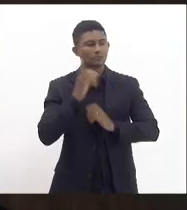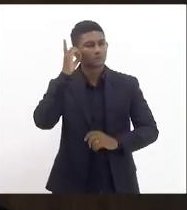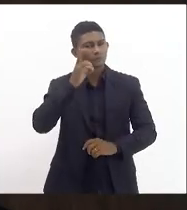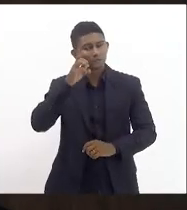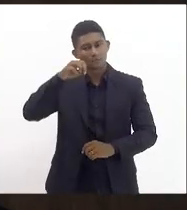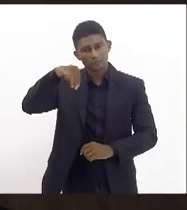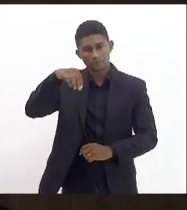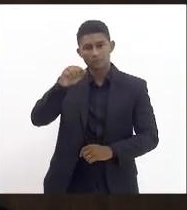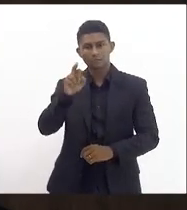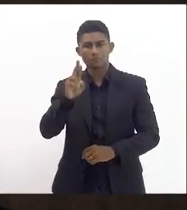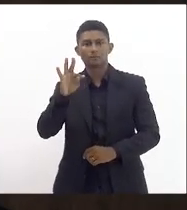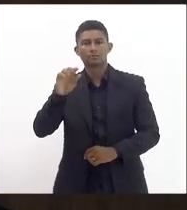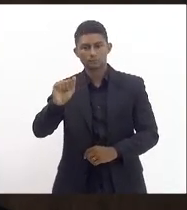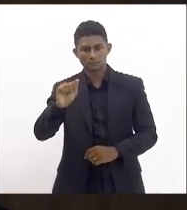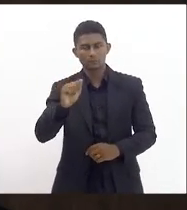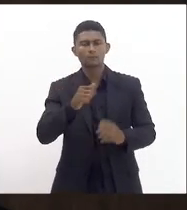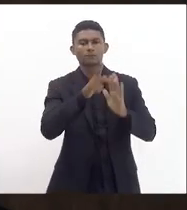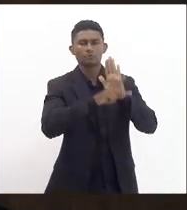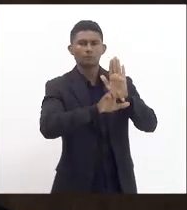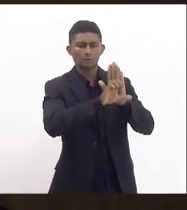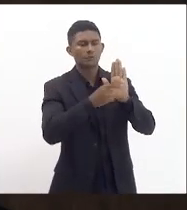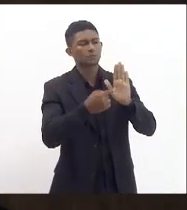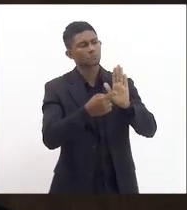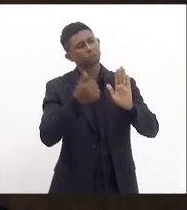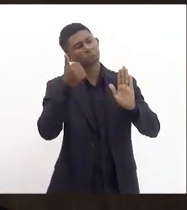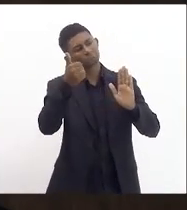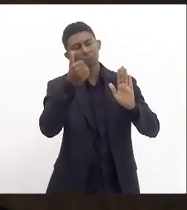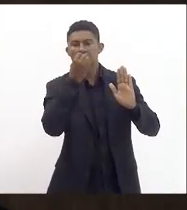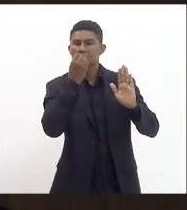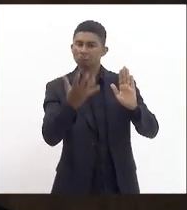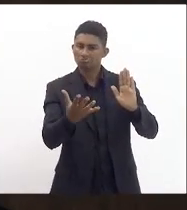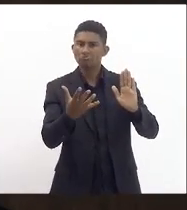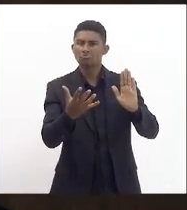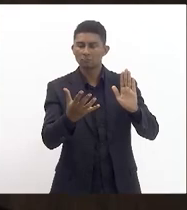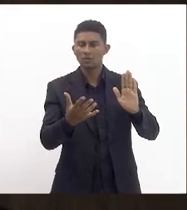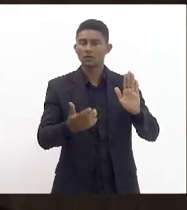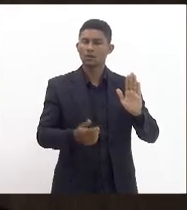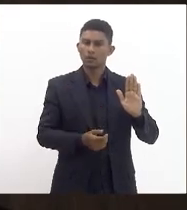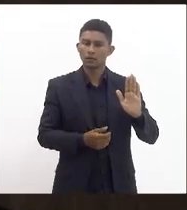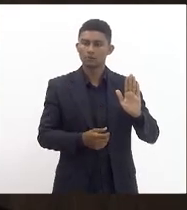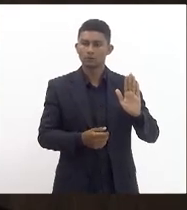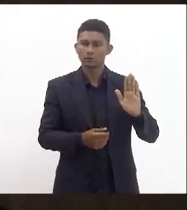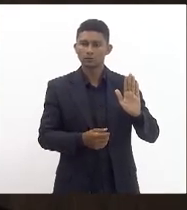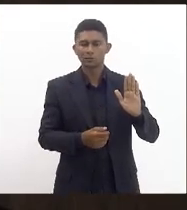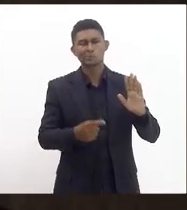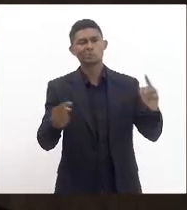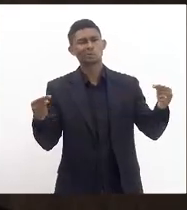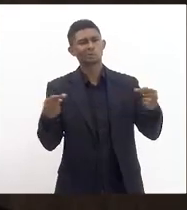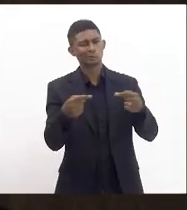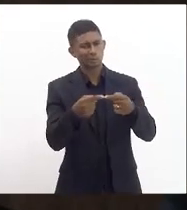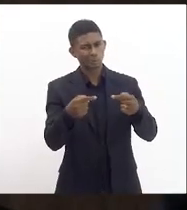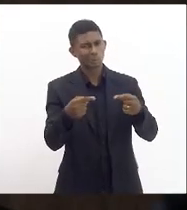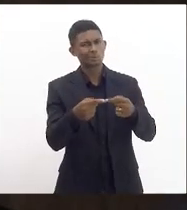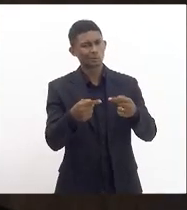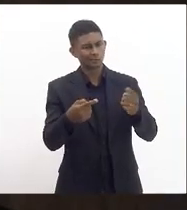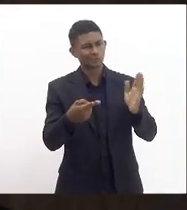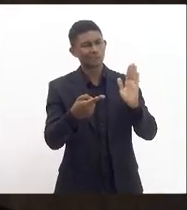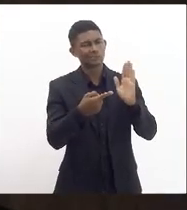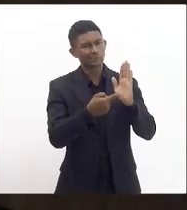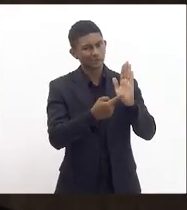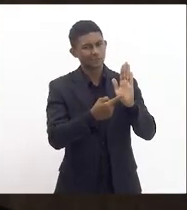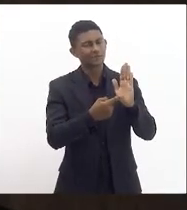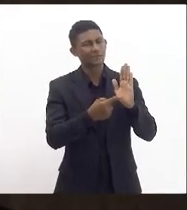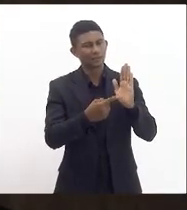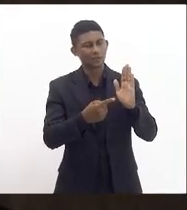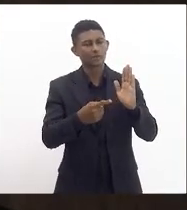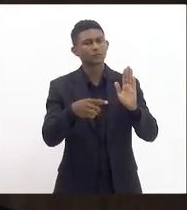é um projeto meritório de uma envergadura e de uma importância